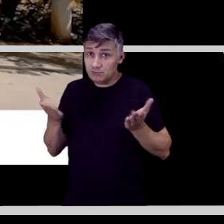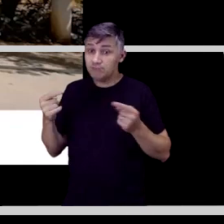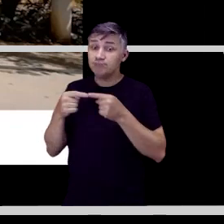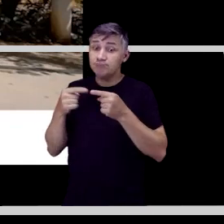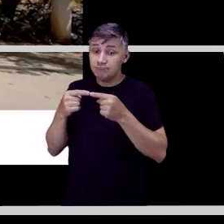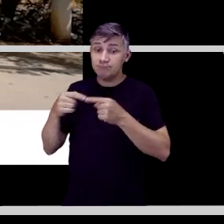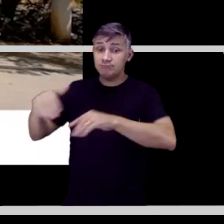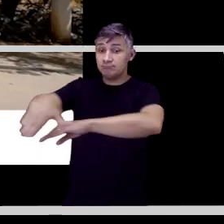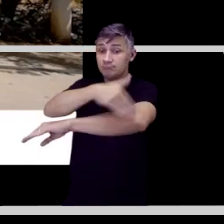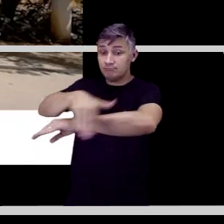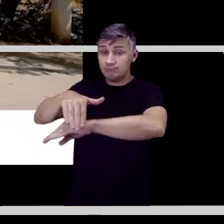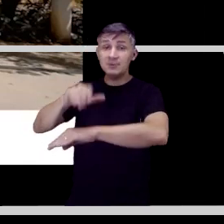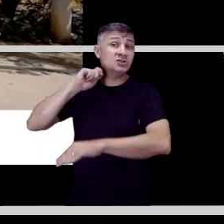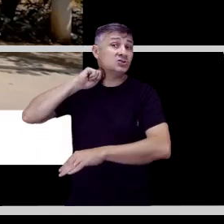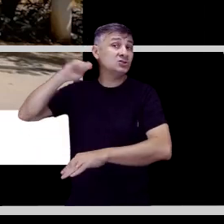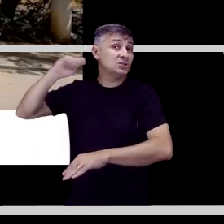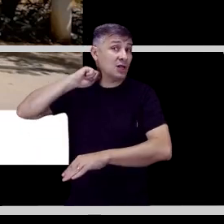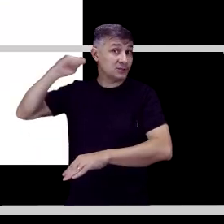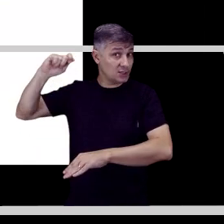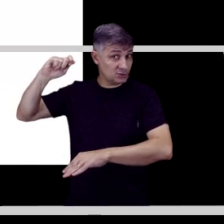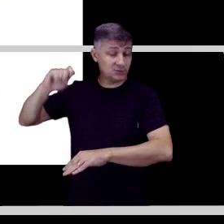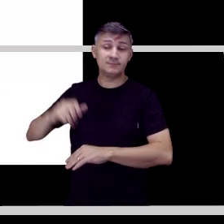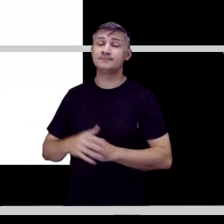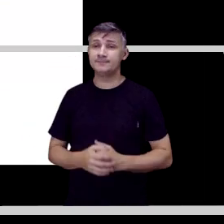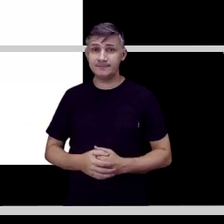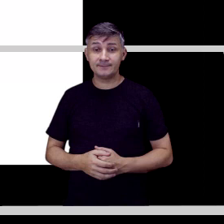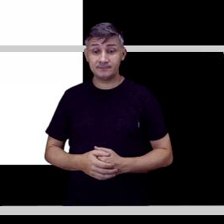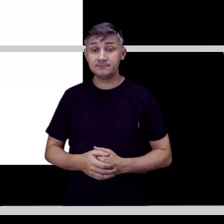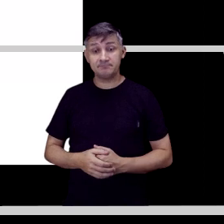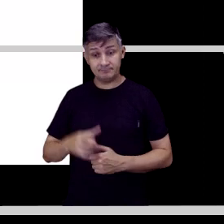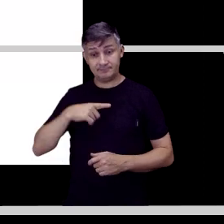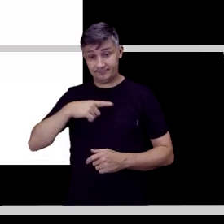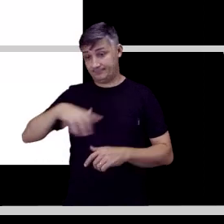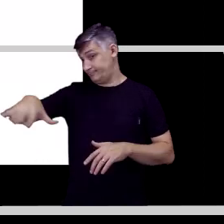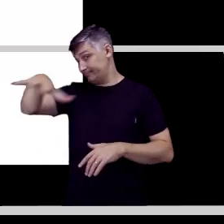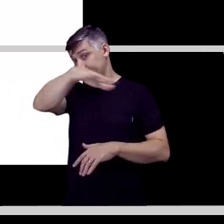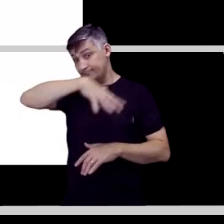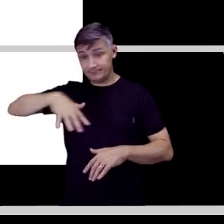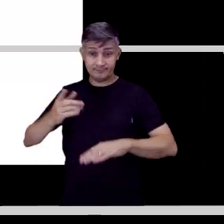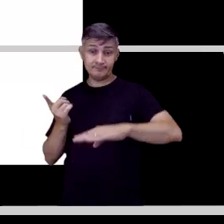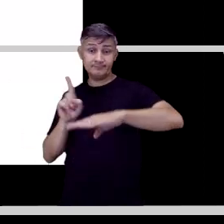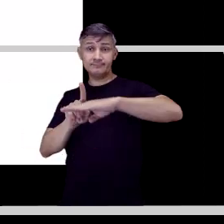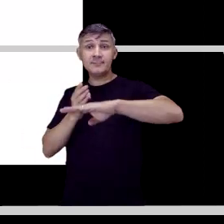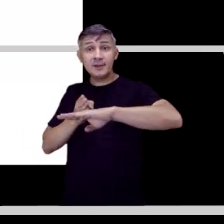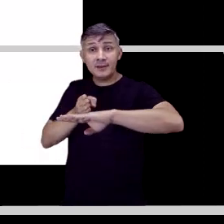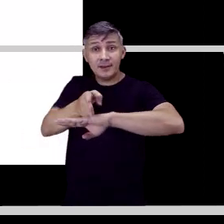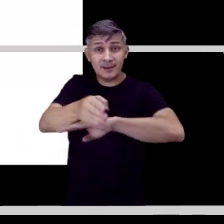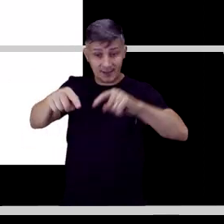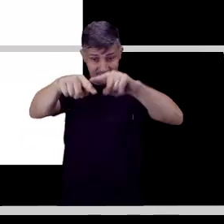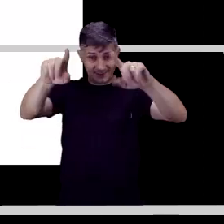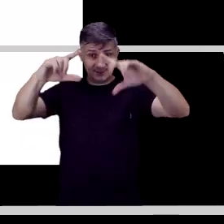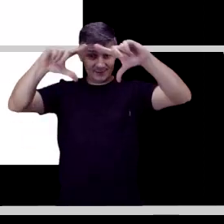pela Avenida Tiradentes, quando se chega pela Avenida Tiradentes, explorando, né, essa recepção, recuperando